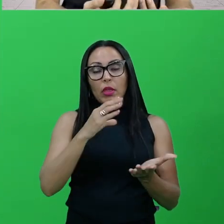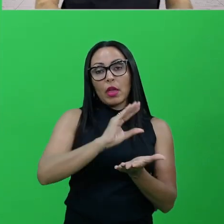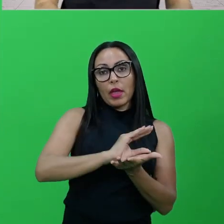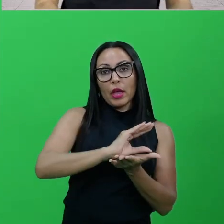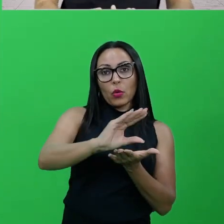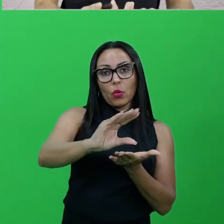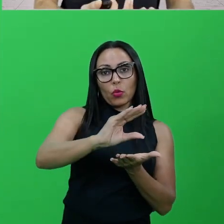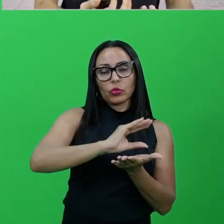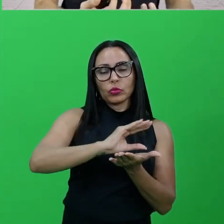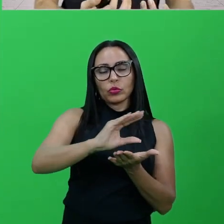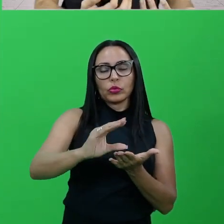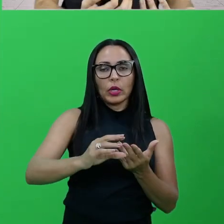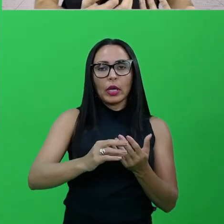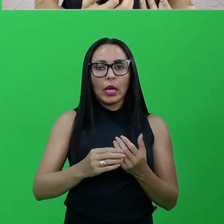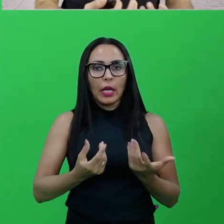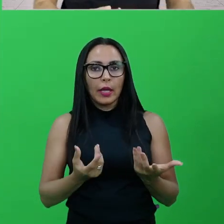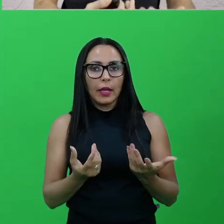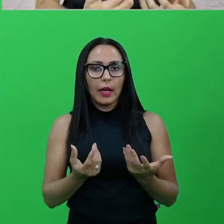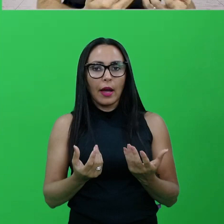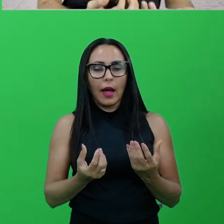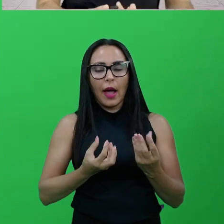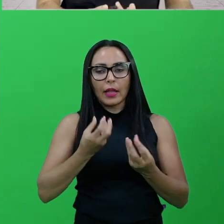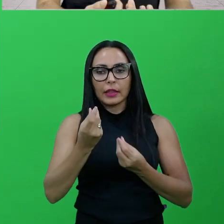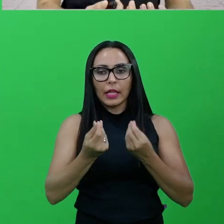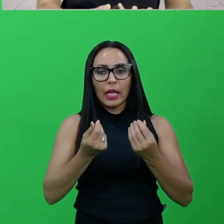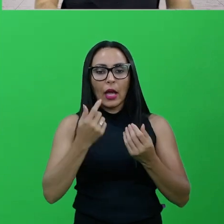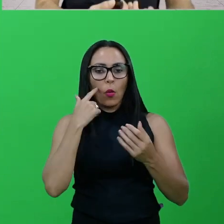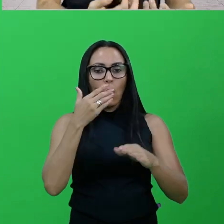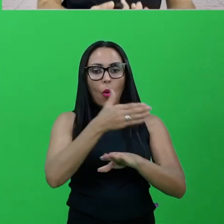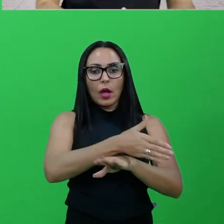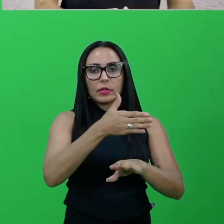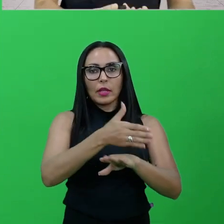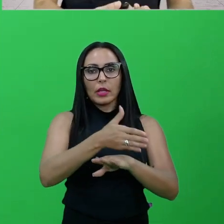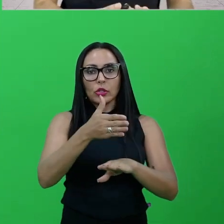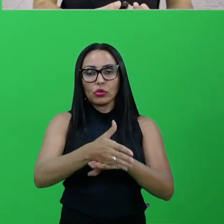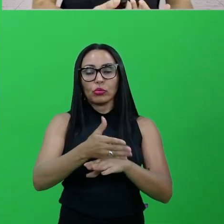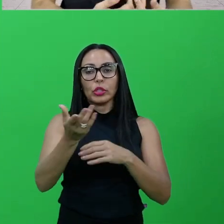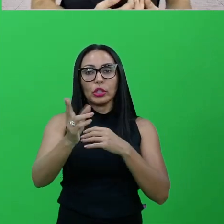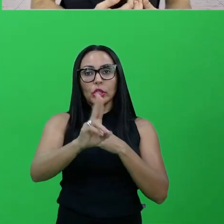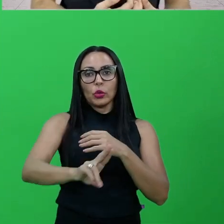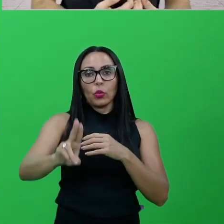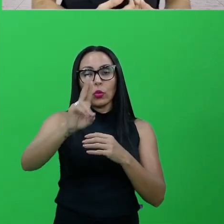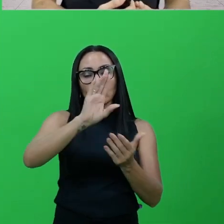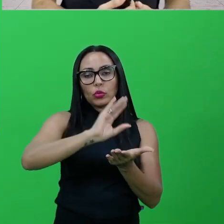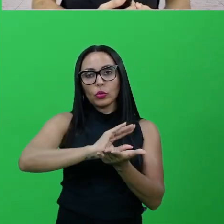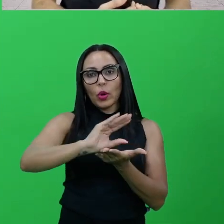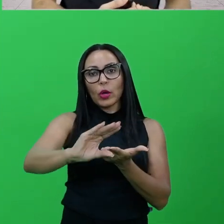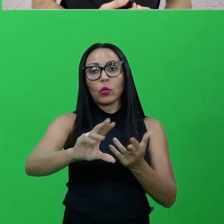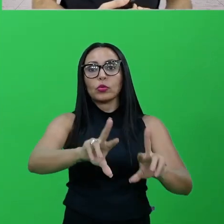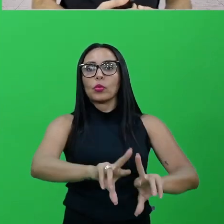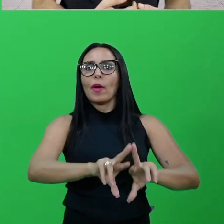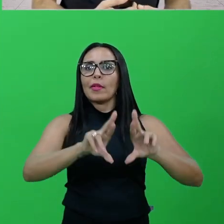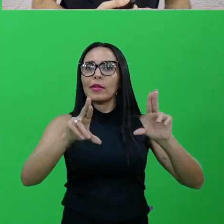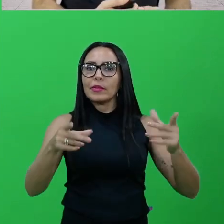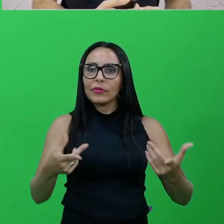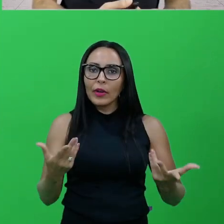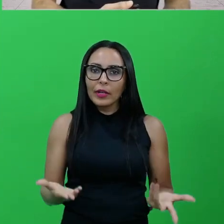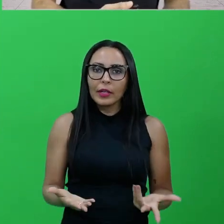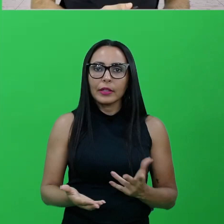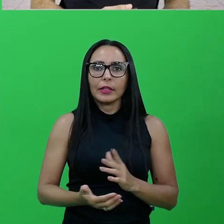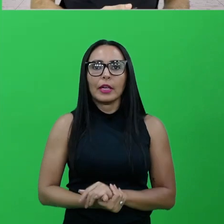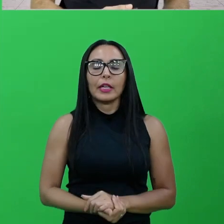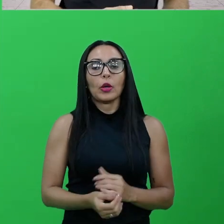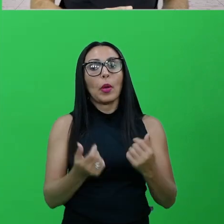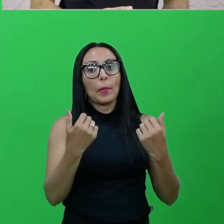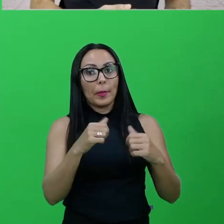até a maneira, né, de acesso e de uso desses recursos é diferente. Então é algo que precisa